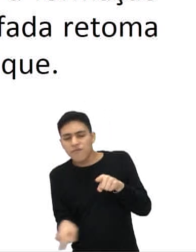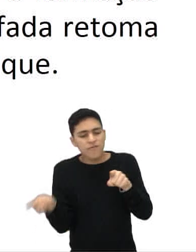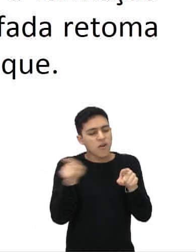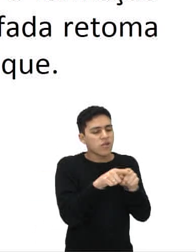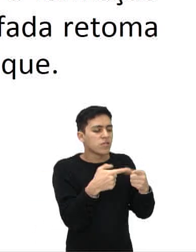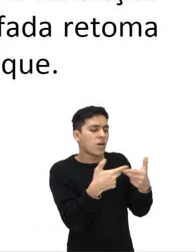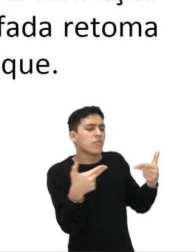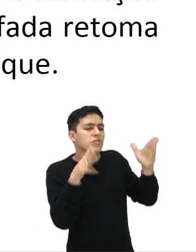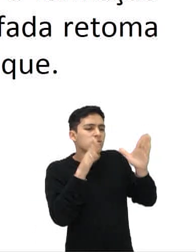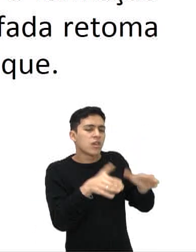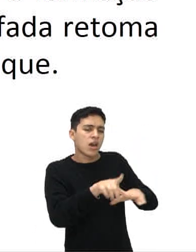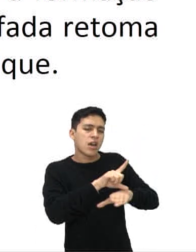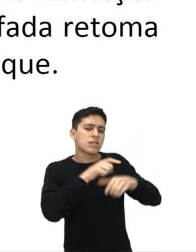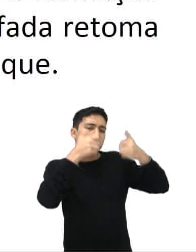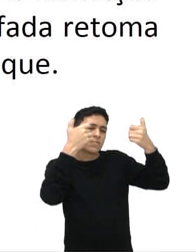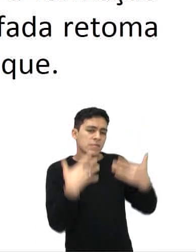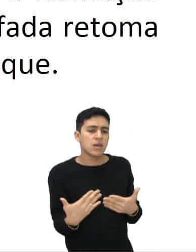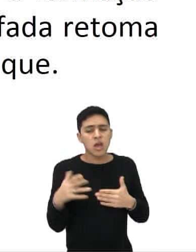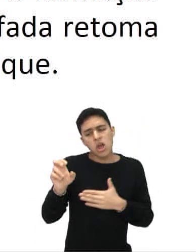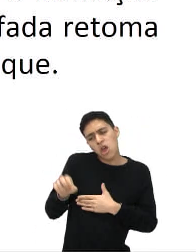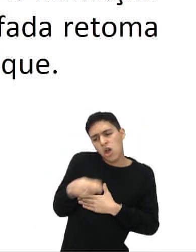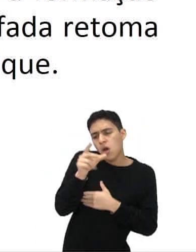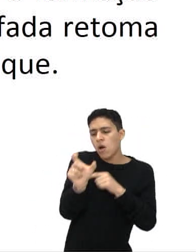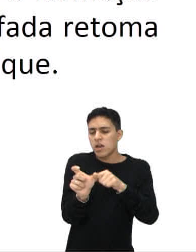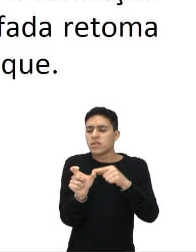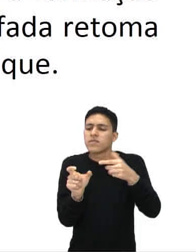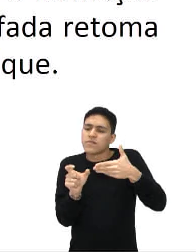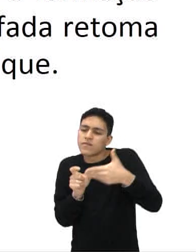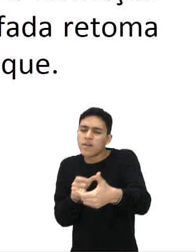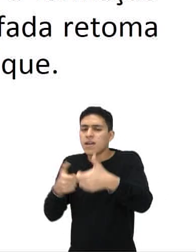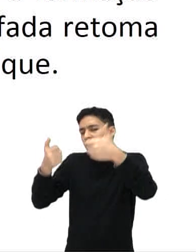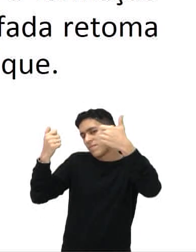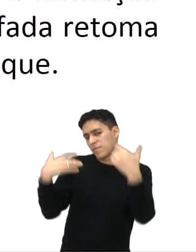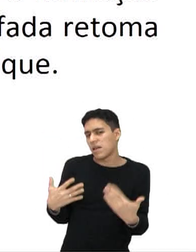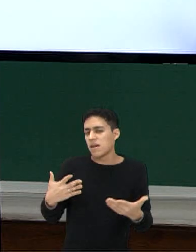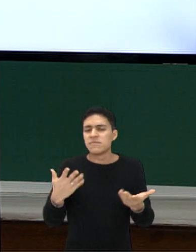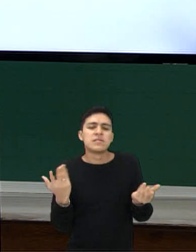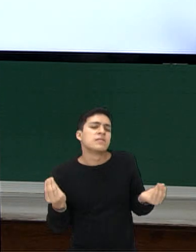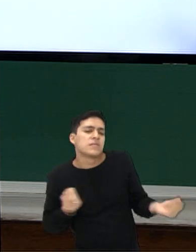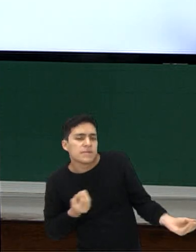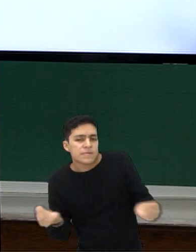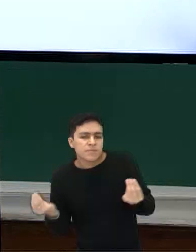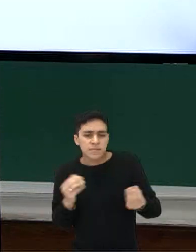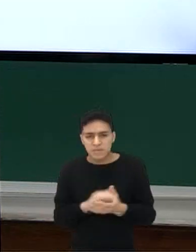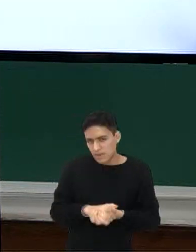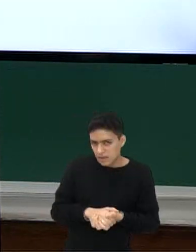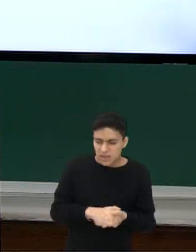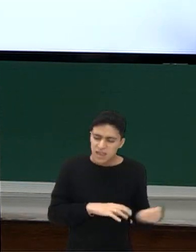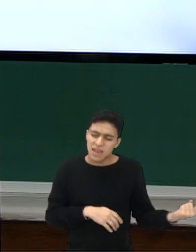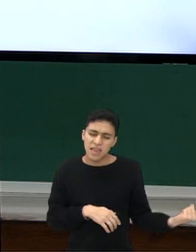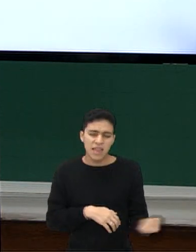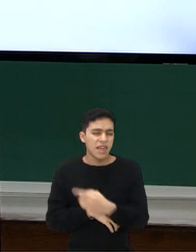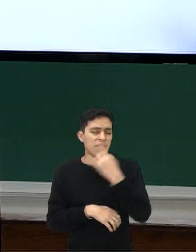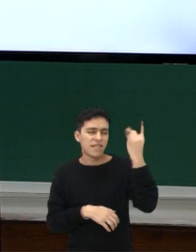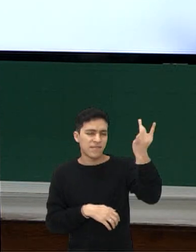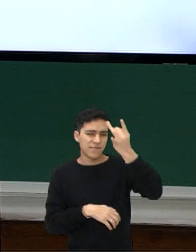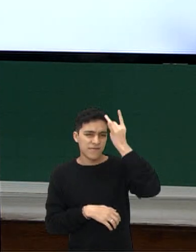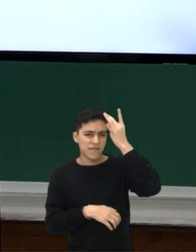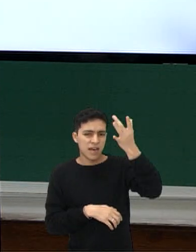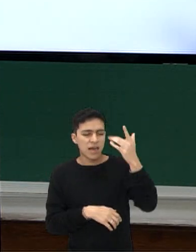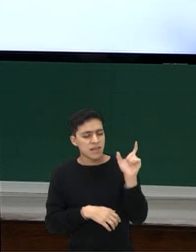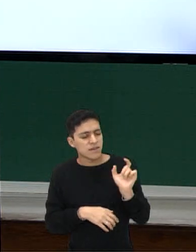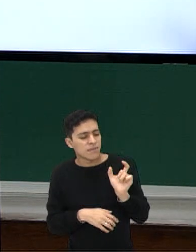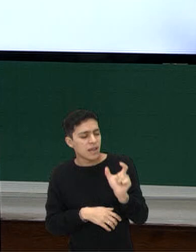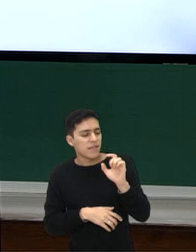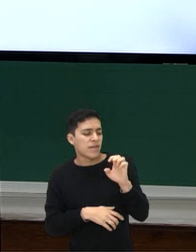dito ou que ainda será dito? Explica para mim. Essa tá bem fácil também. A